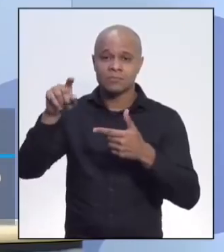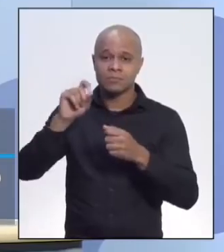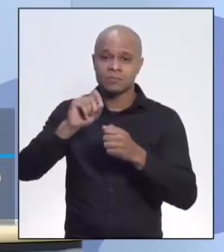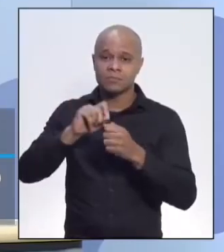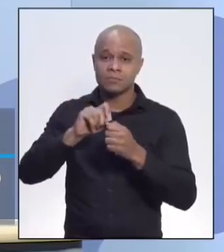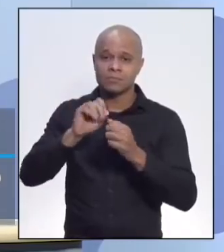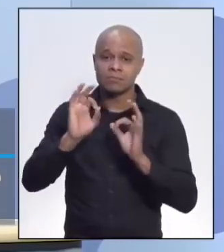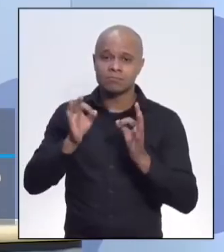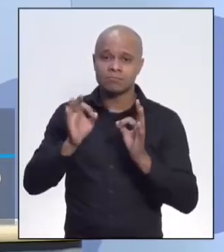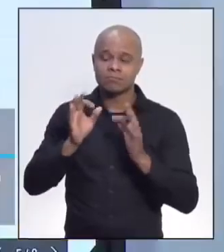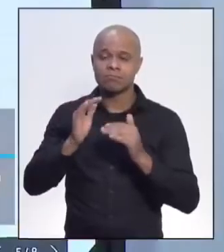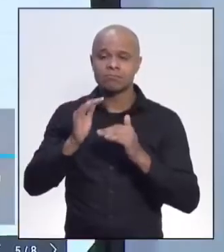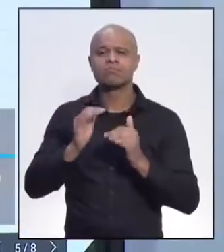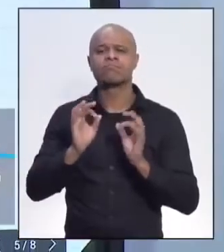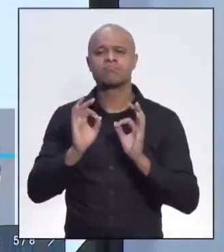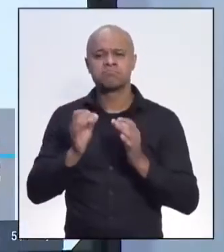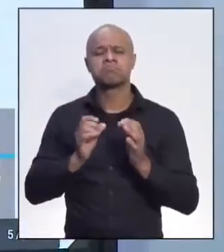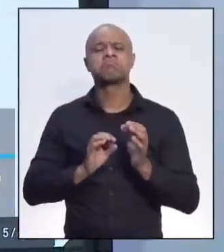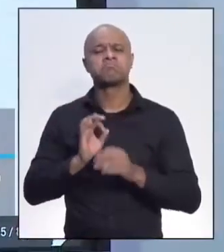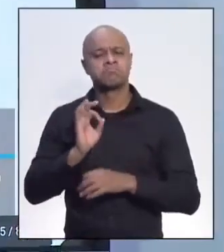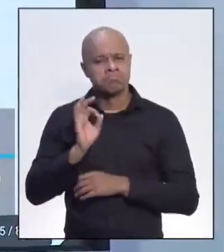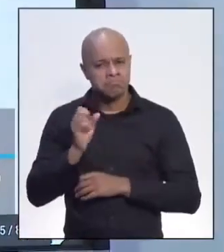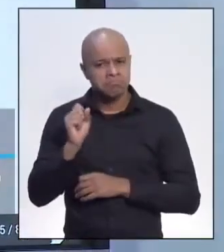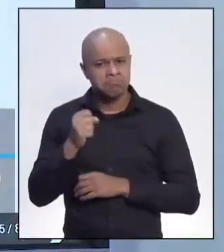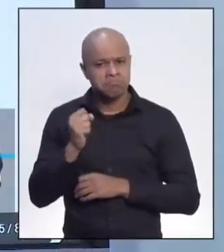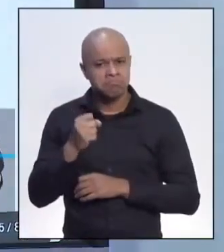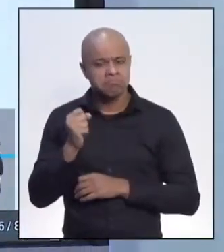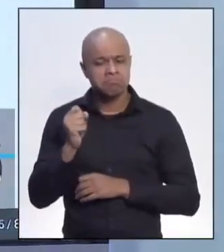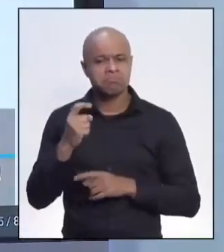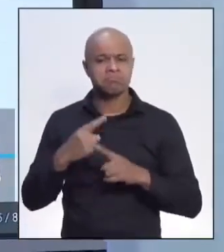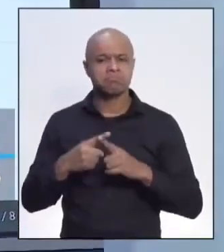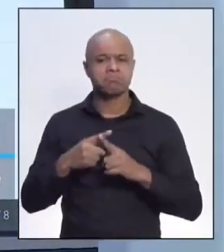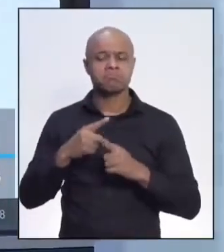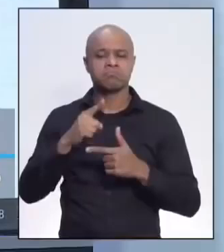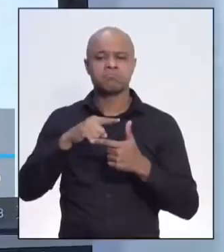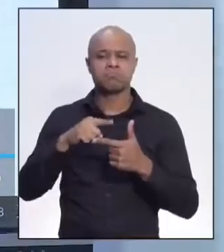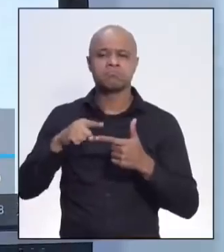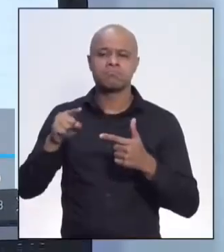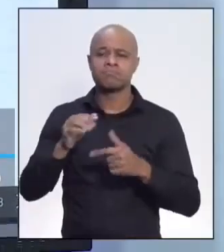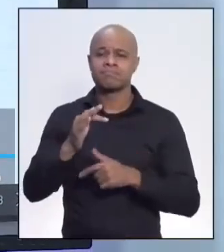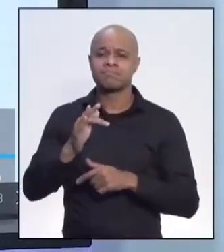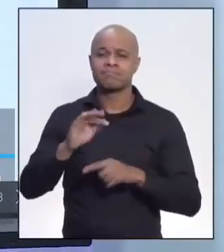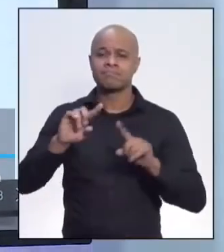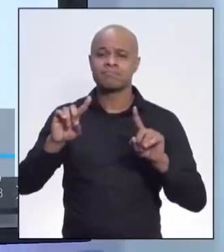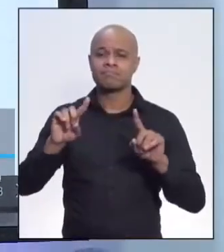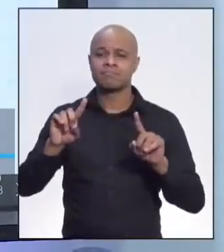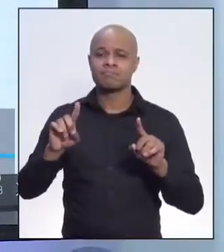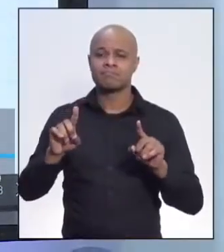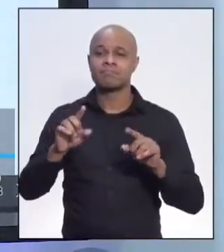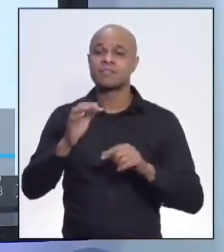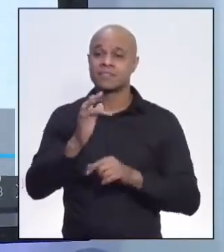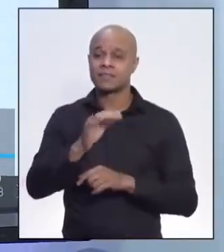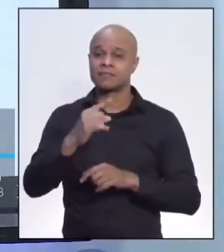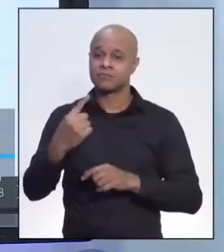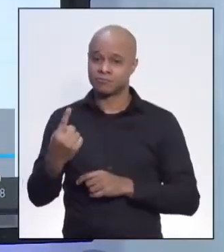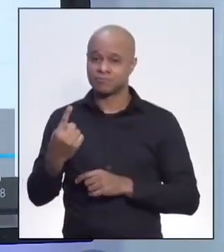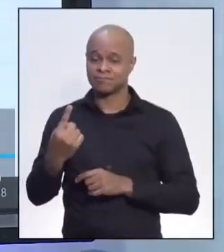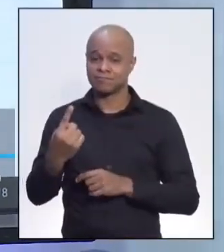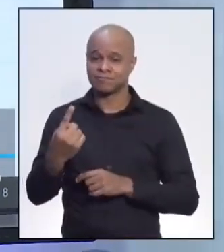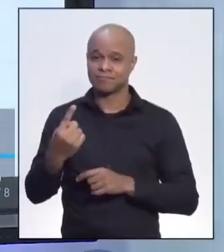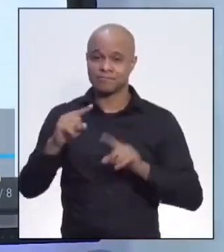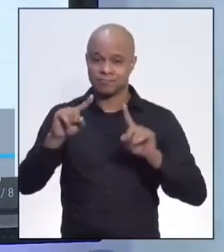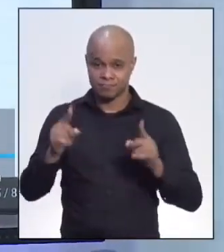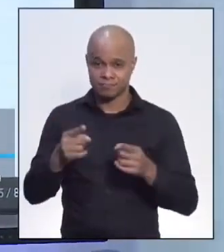isso? Exatamente, porque nós estamos falando de um gráfico de uma função de primeiro grau. Agora eu vou trazer uma